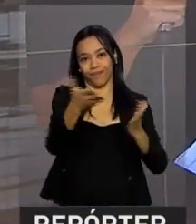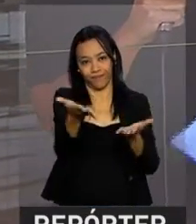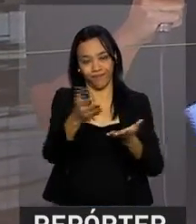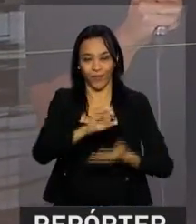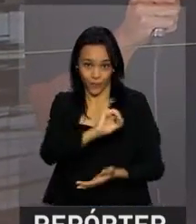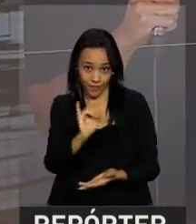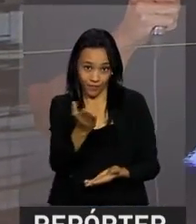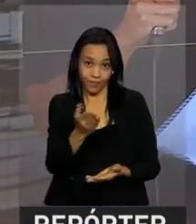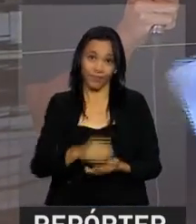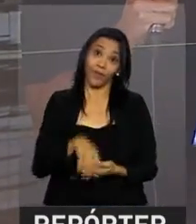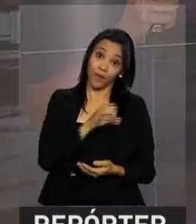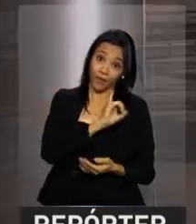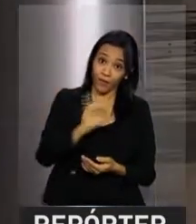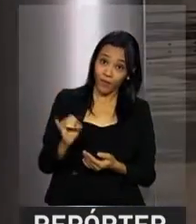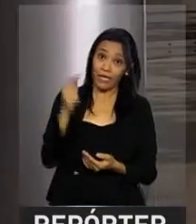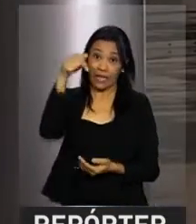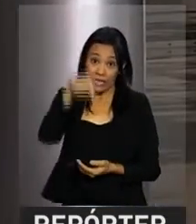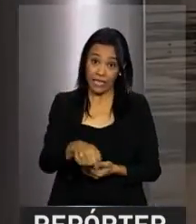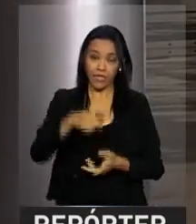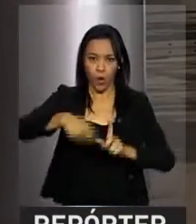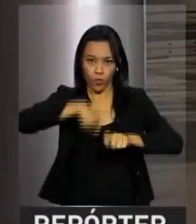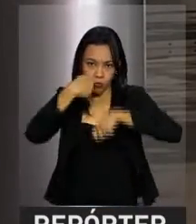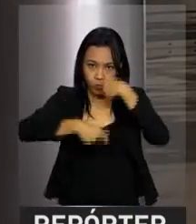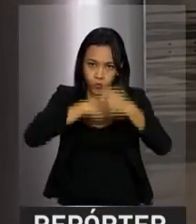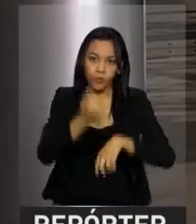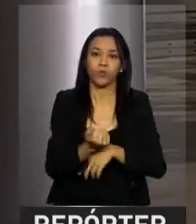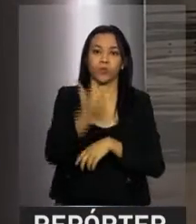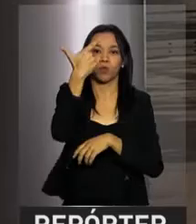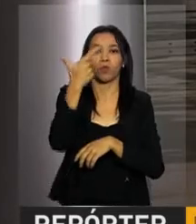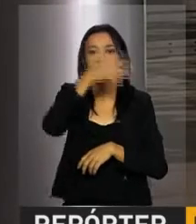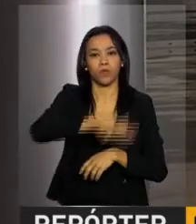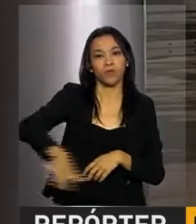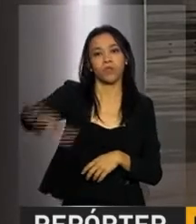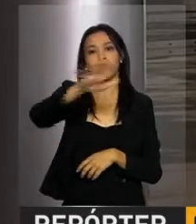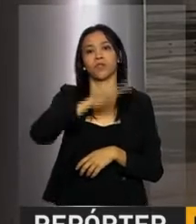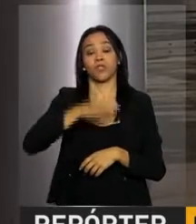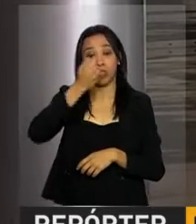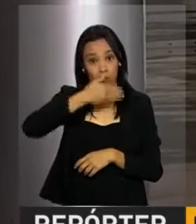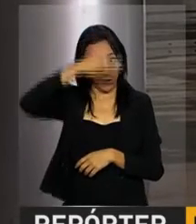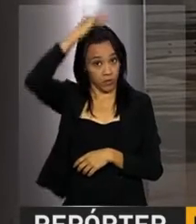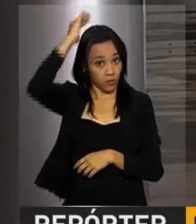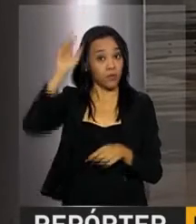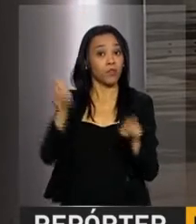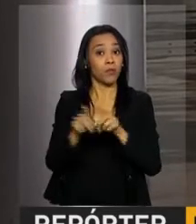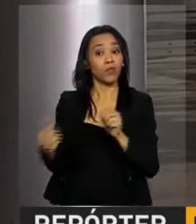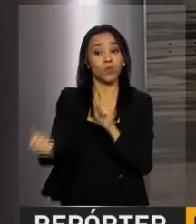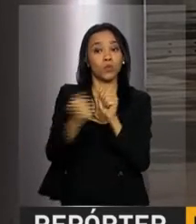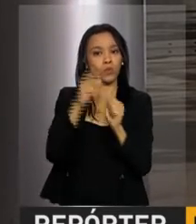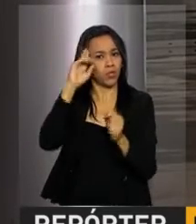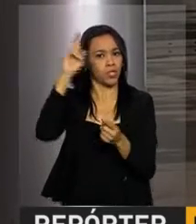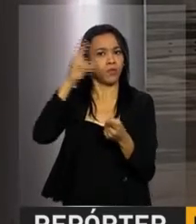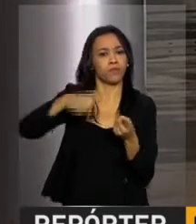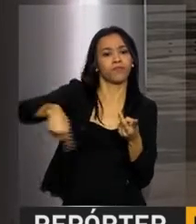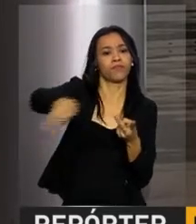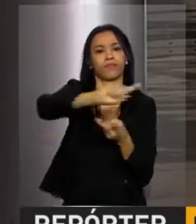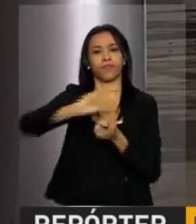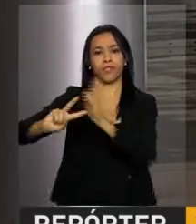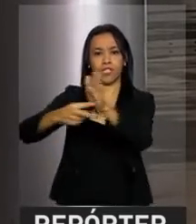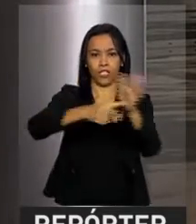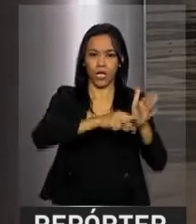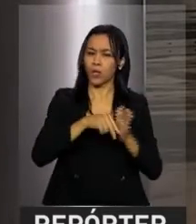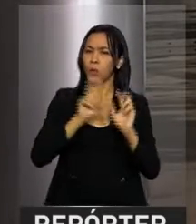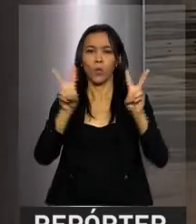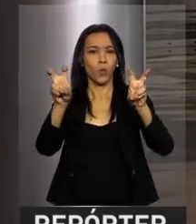foi dani nesse almoço do presidente em exercício michel temer com as centrais sindicais o principal tema debatido será a